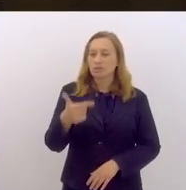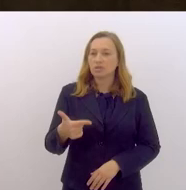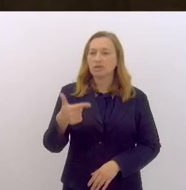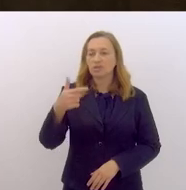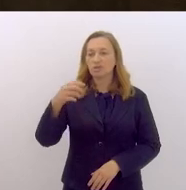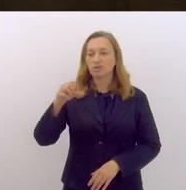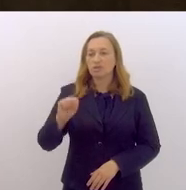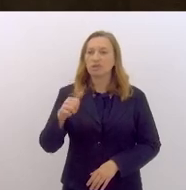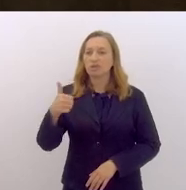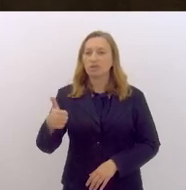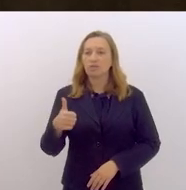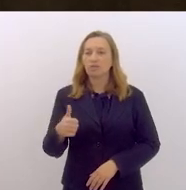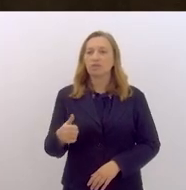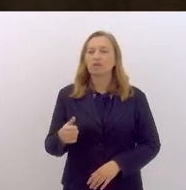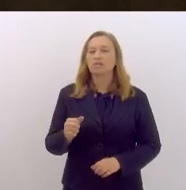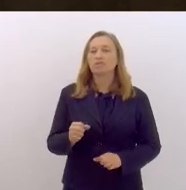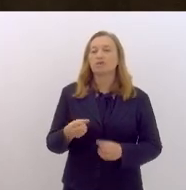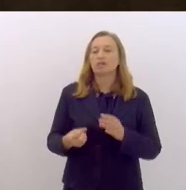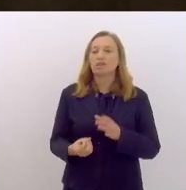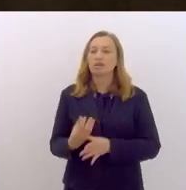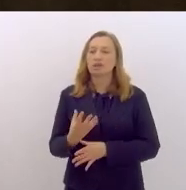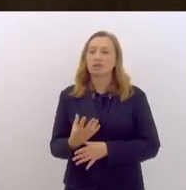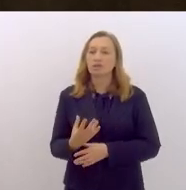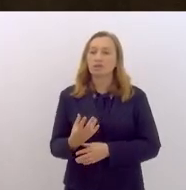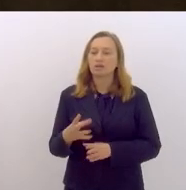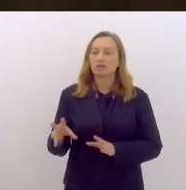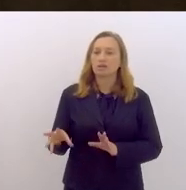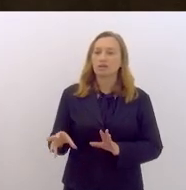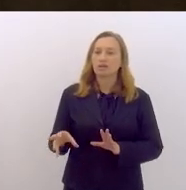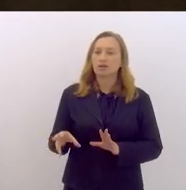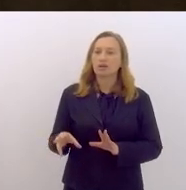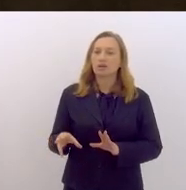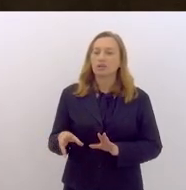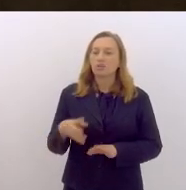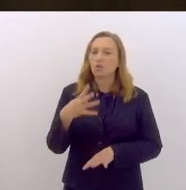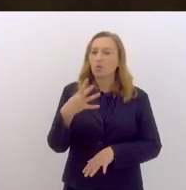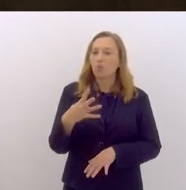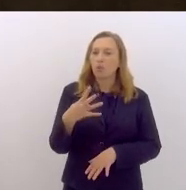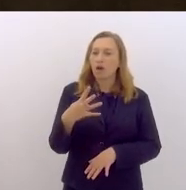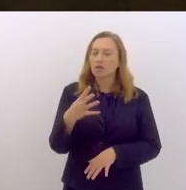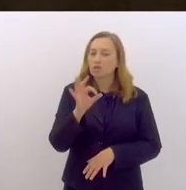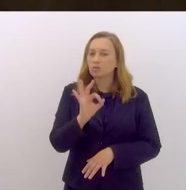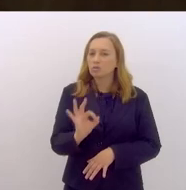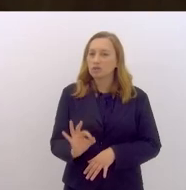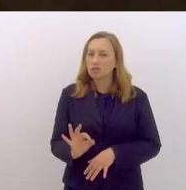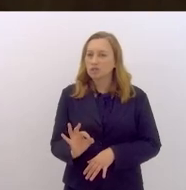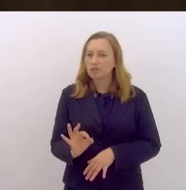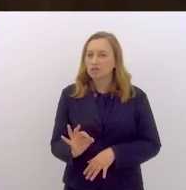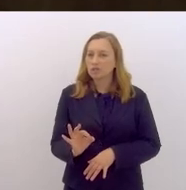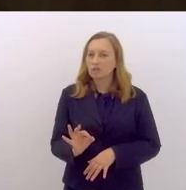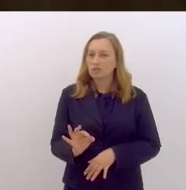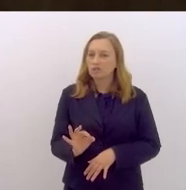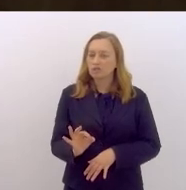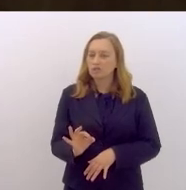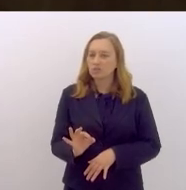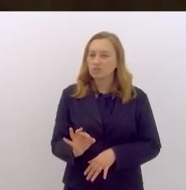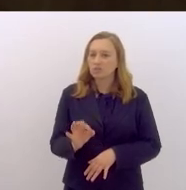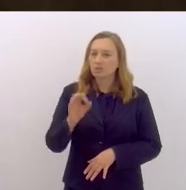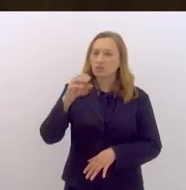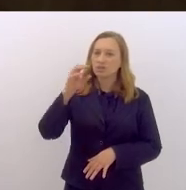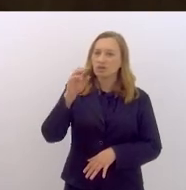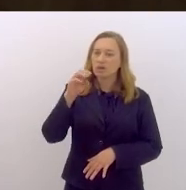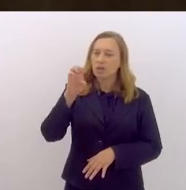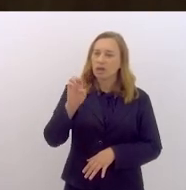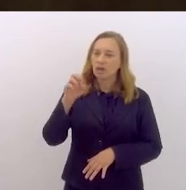o seguinte, fica criado o acréscimo de 4% sobre